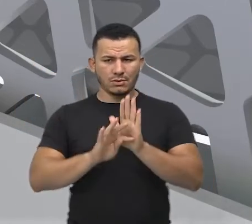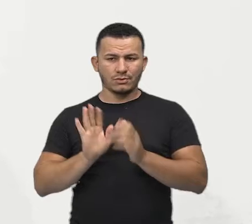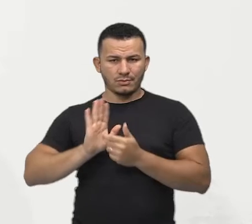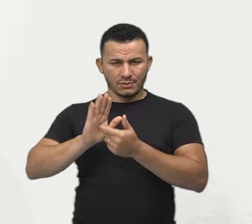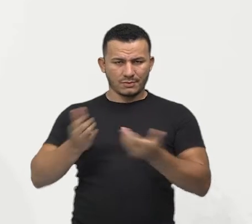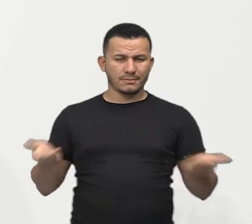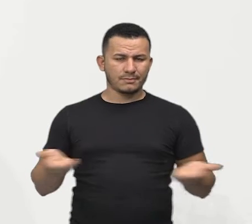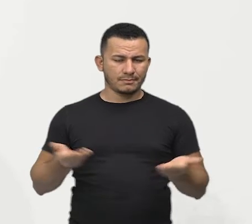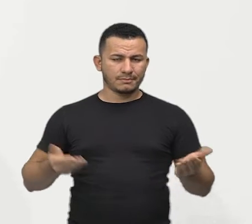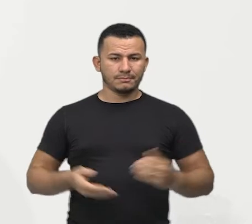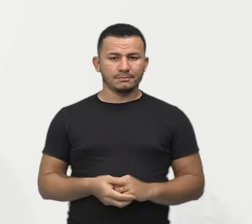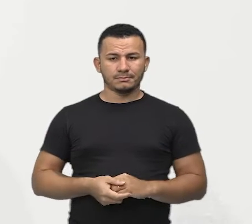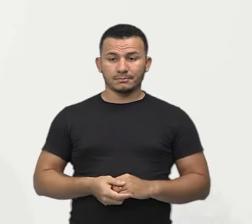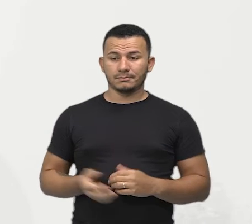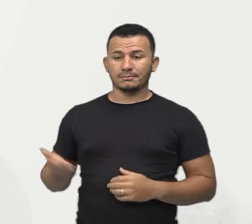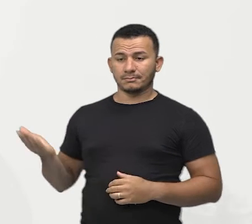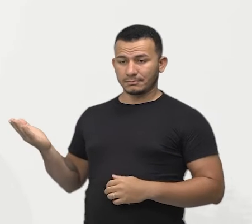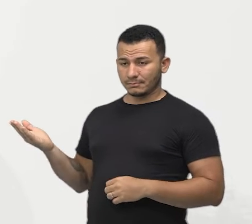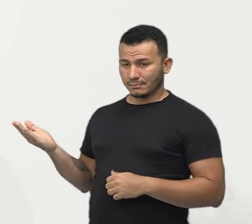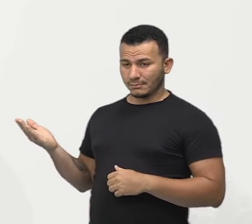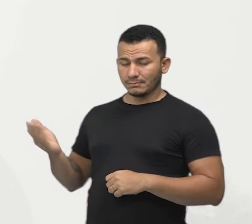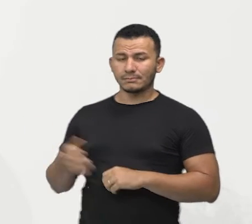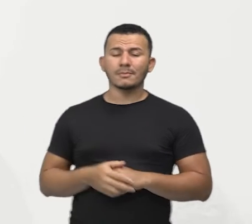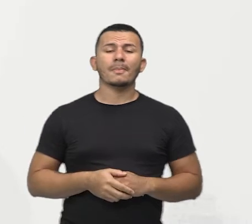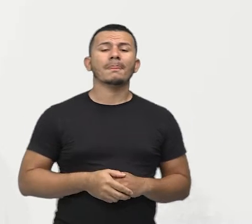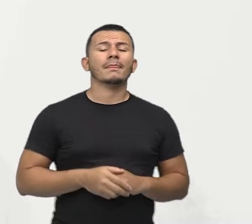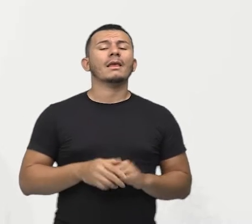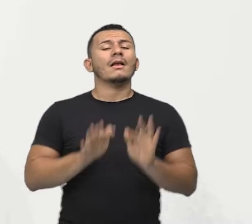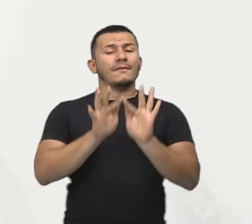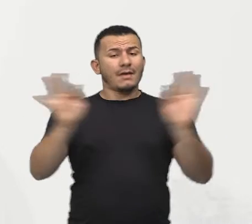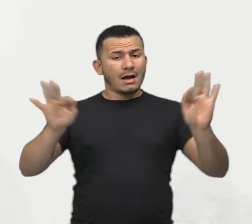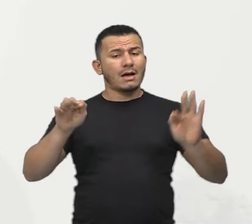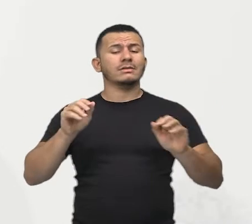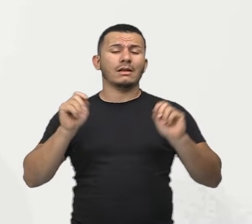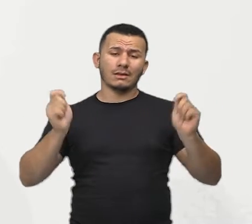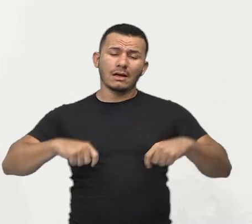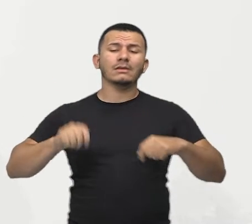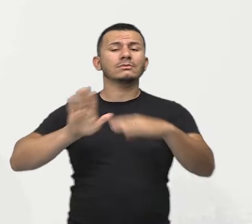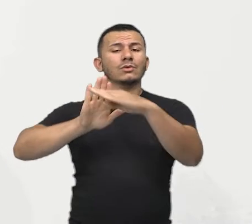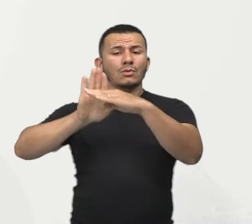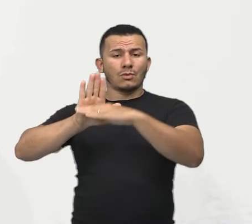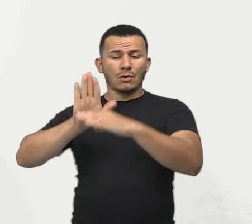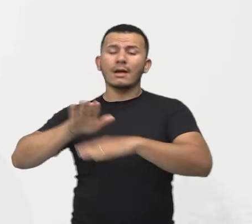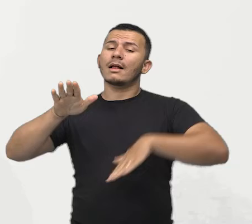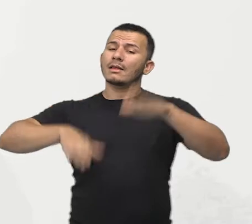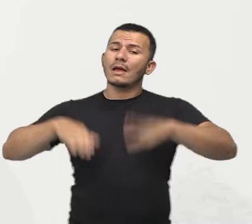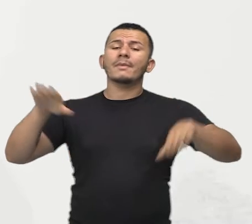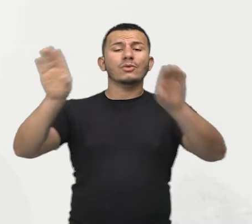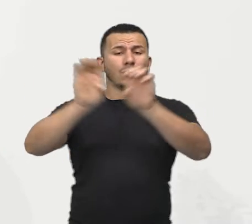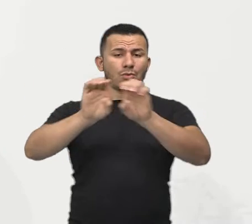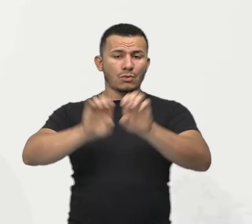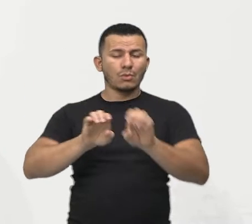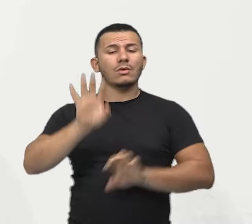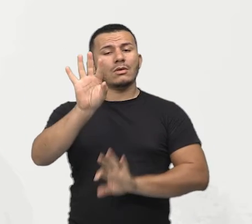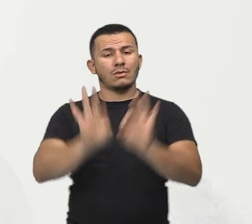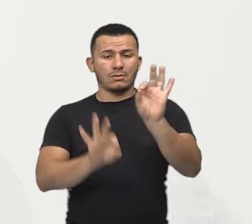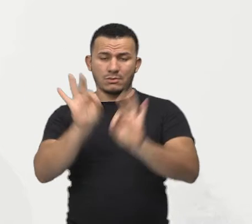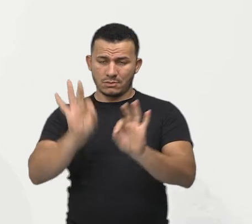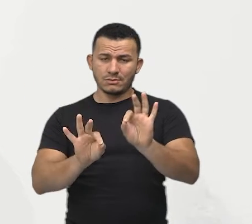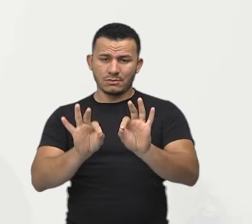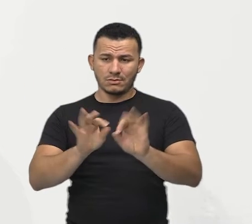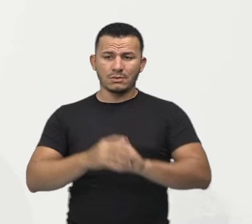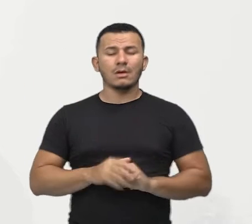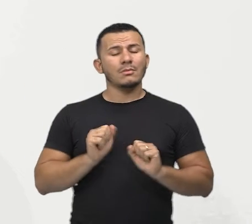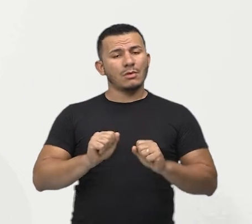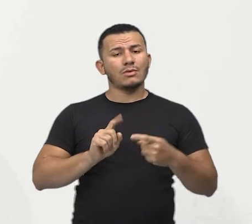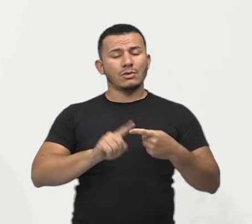texto, então, colocando aí para vocês, olha só. As frases podem ser classificadas de acordo com sua construção, ou seja, com a sua